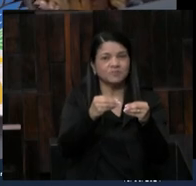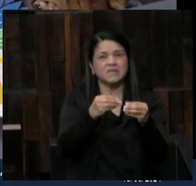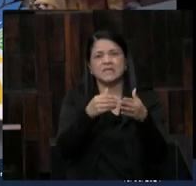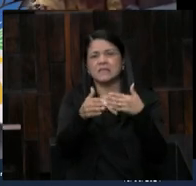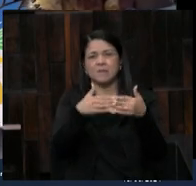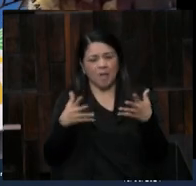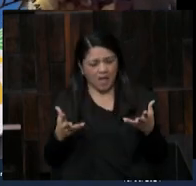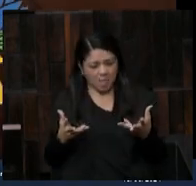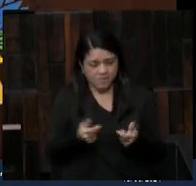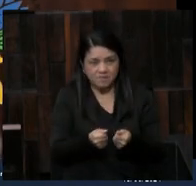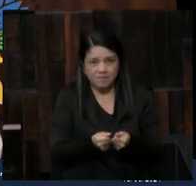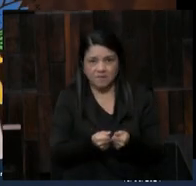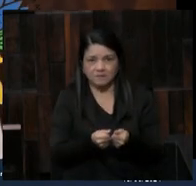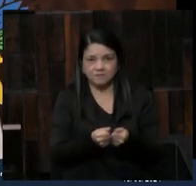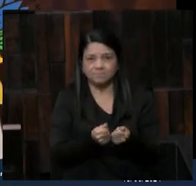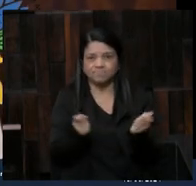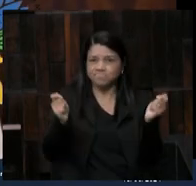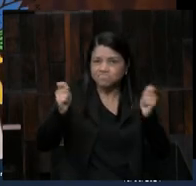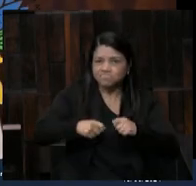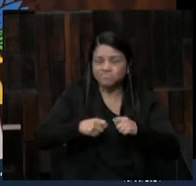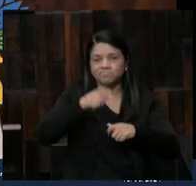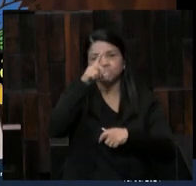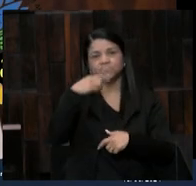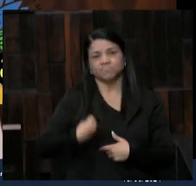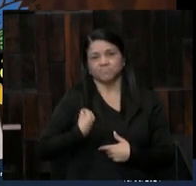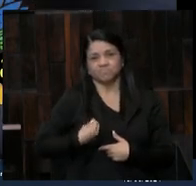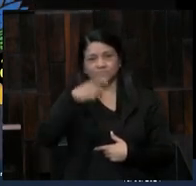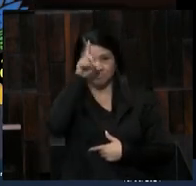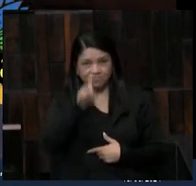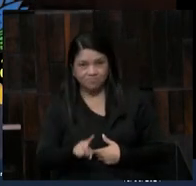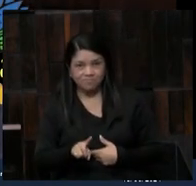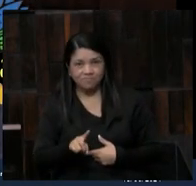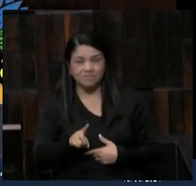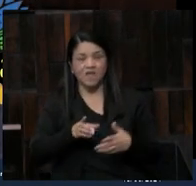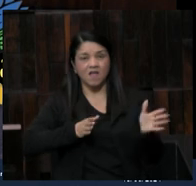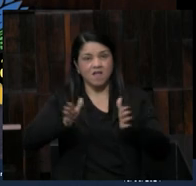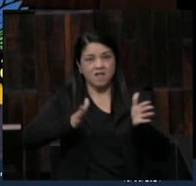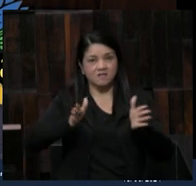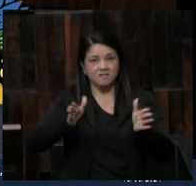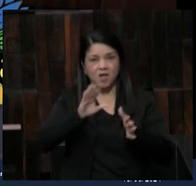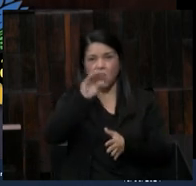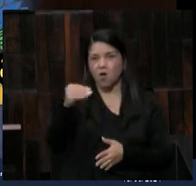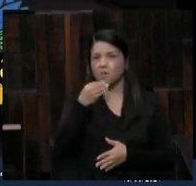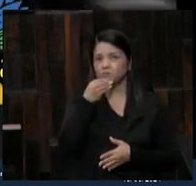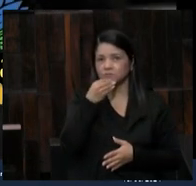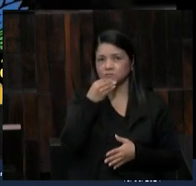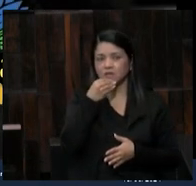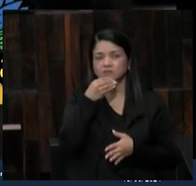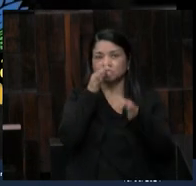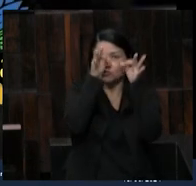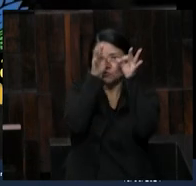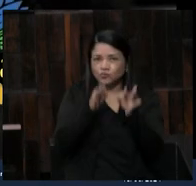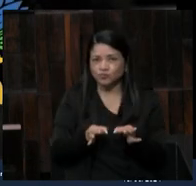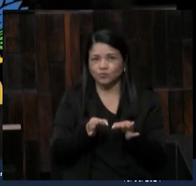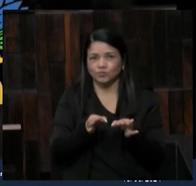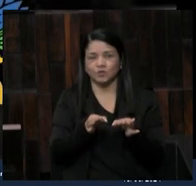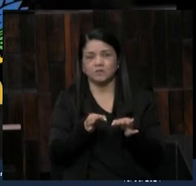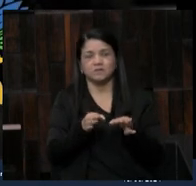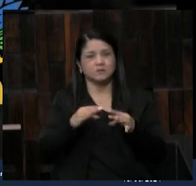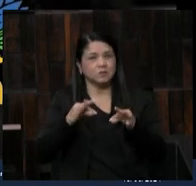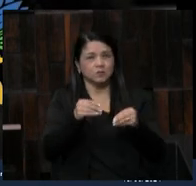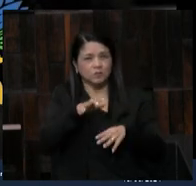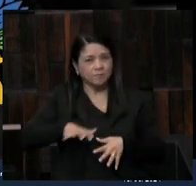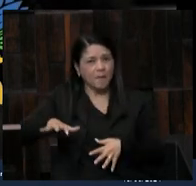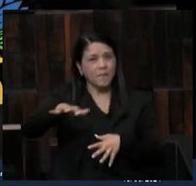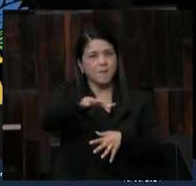suas habilidades, possam viver com dignidade e ter acesso a oportunidades justas em todas as